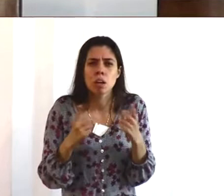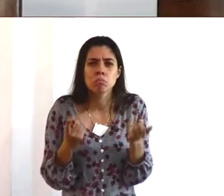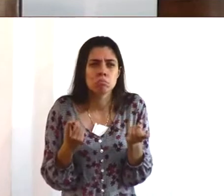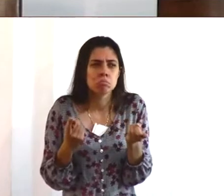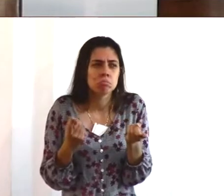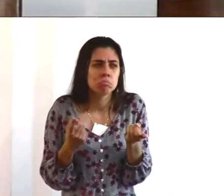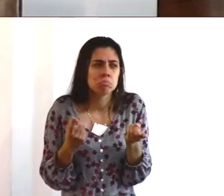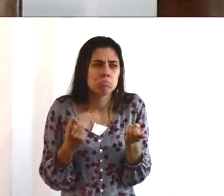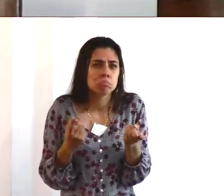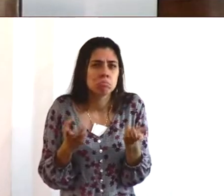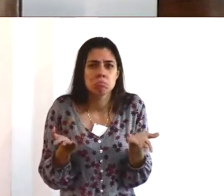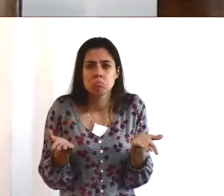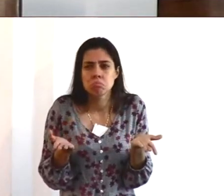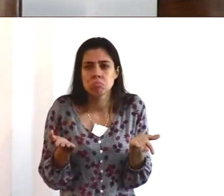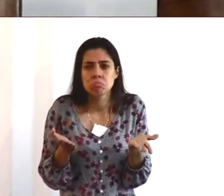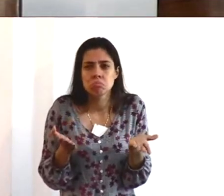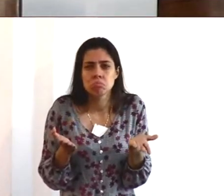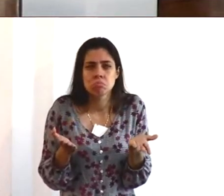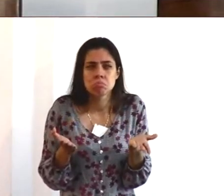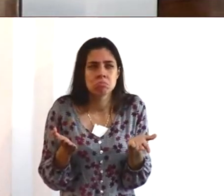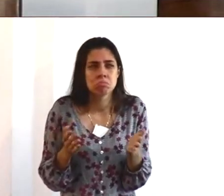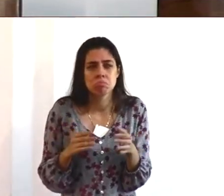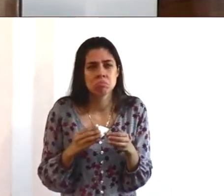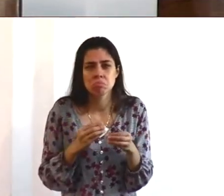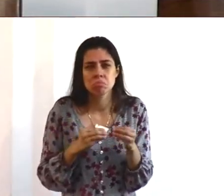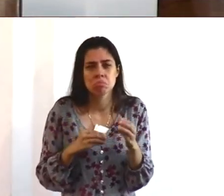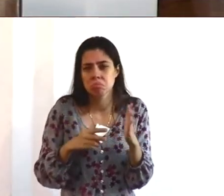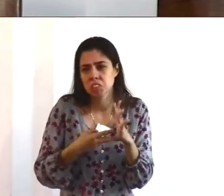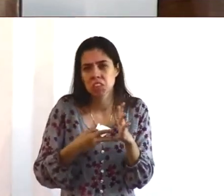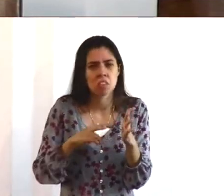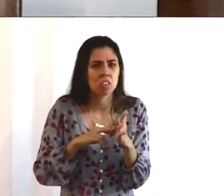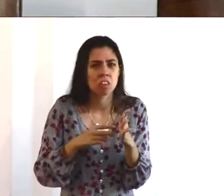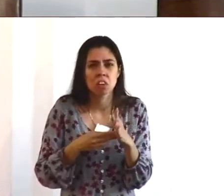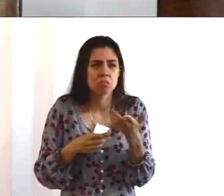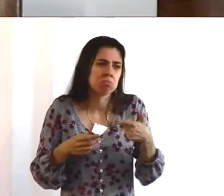almejávamos. A nossa vida, ela tem esse